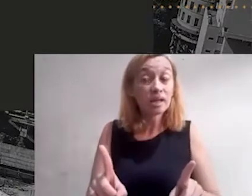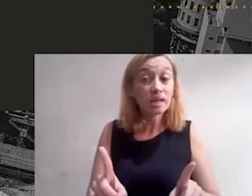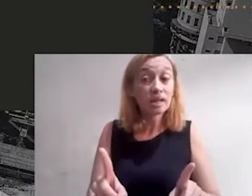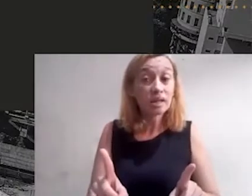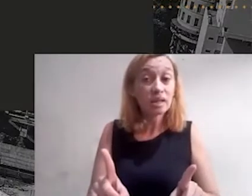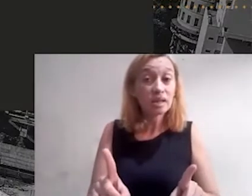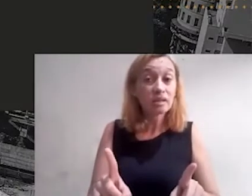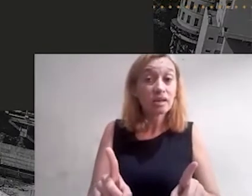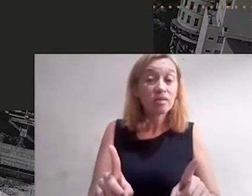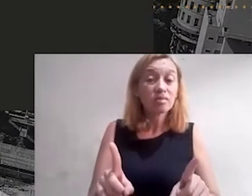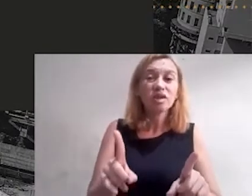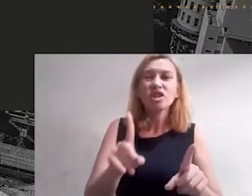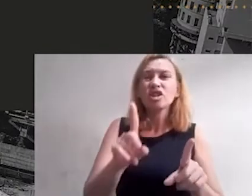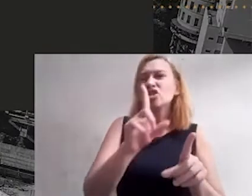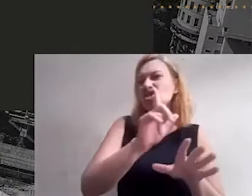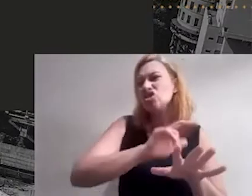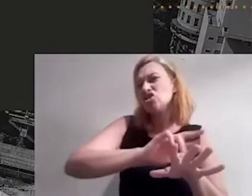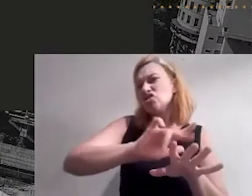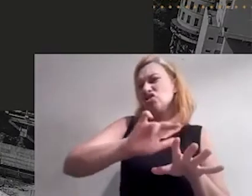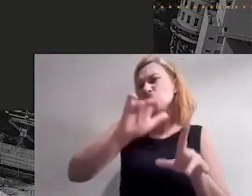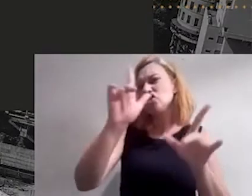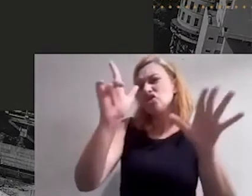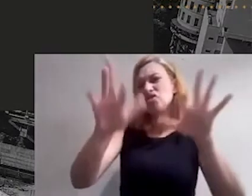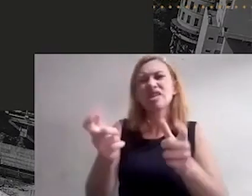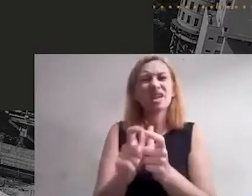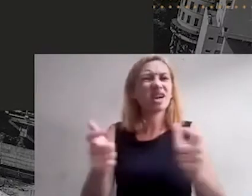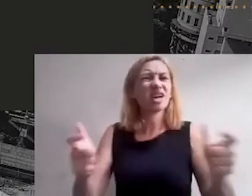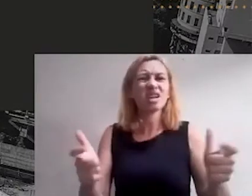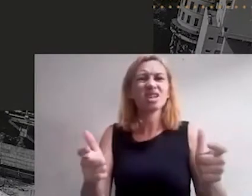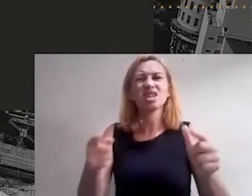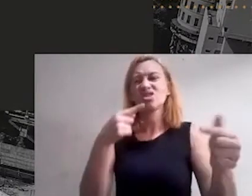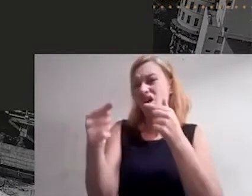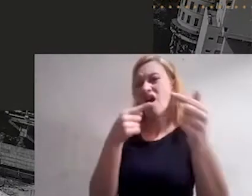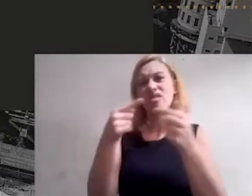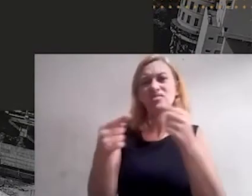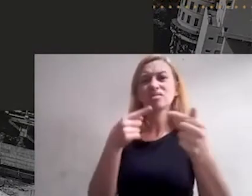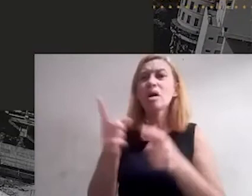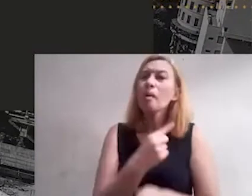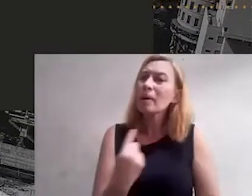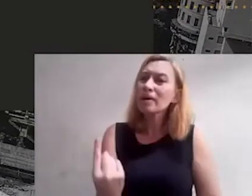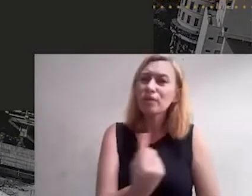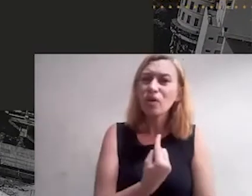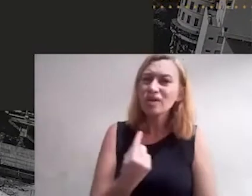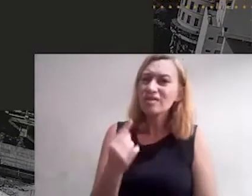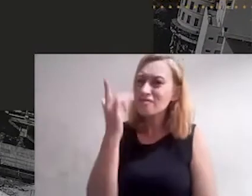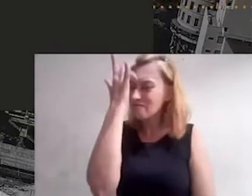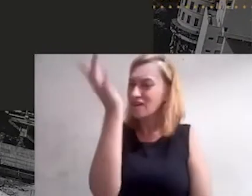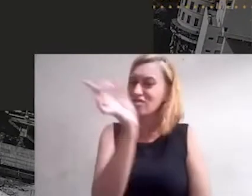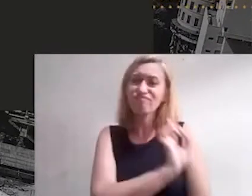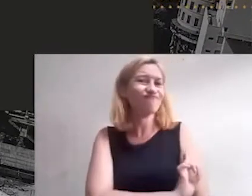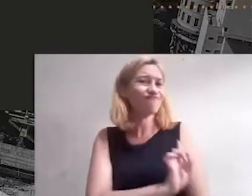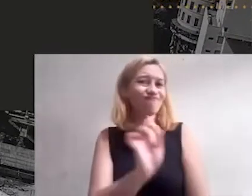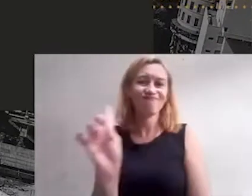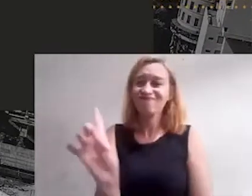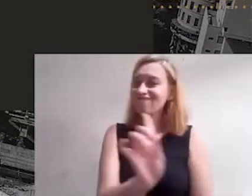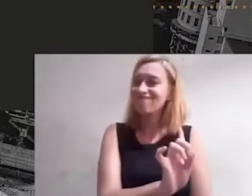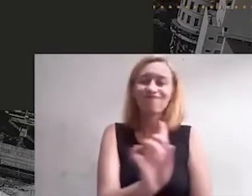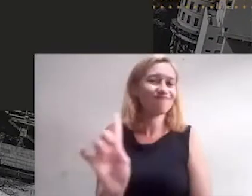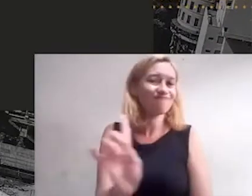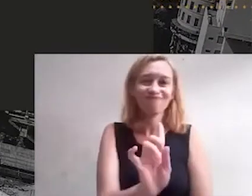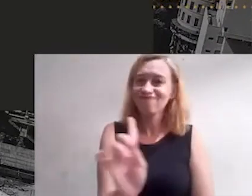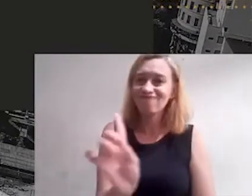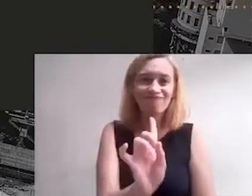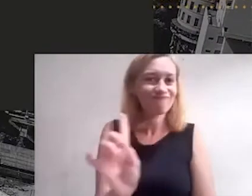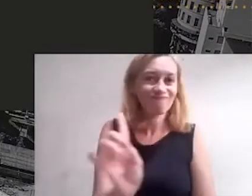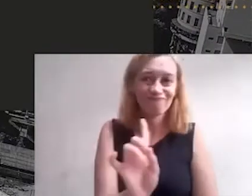diálogo, uma polarização muito grande. Então, para nós não está fácil. A gente tem